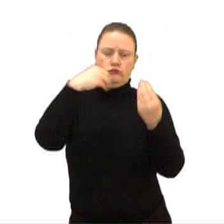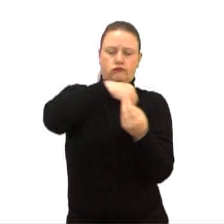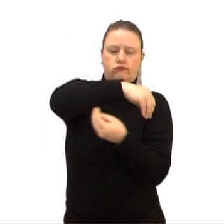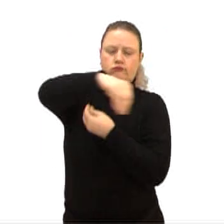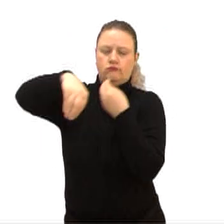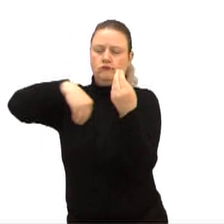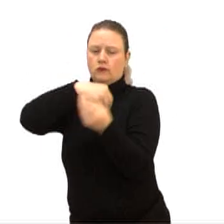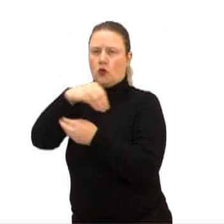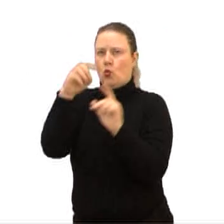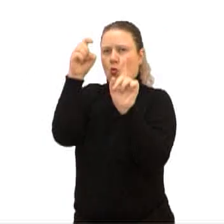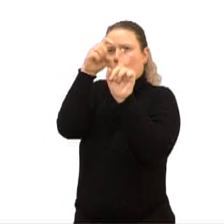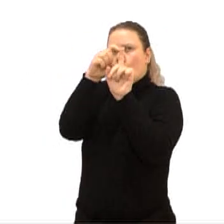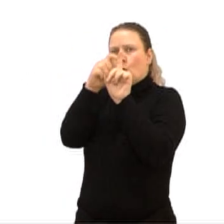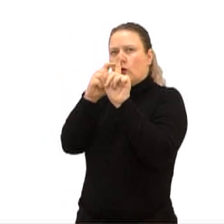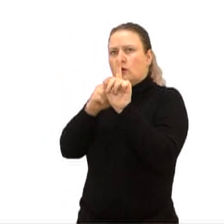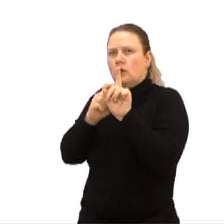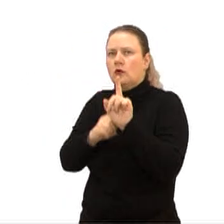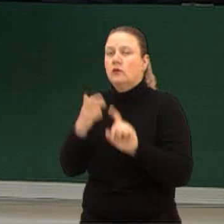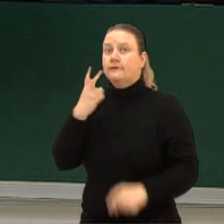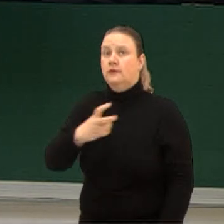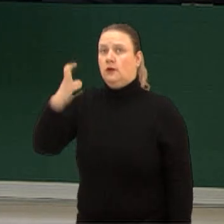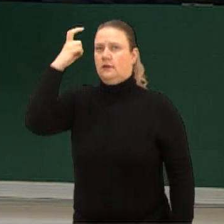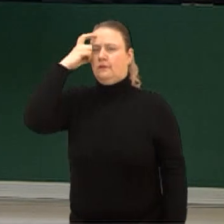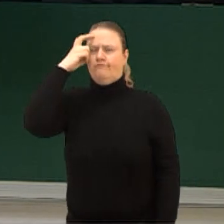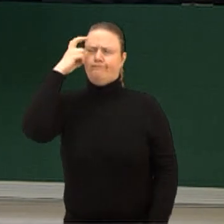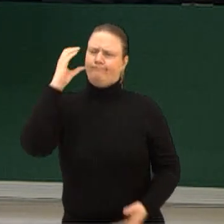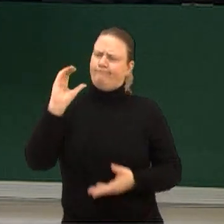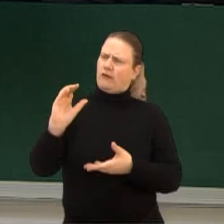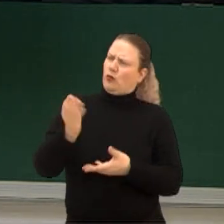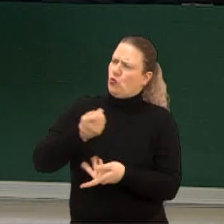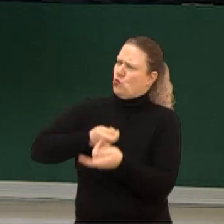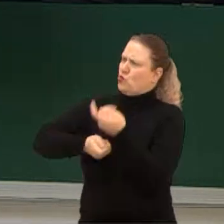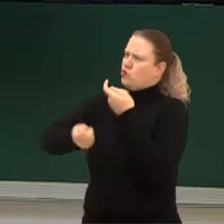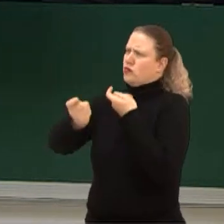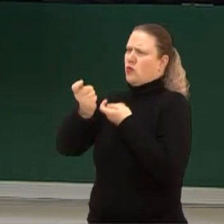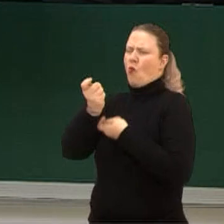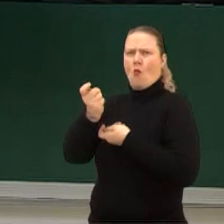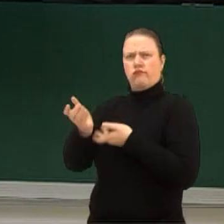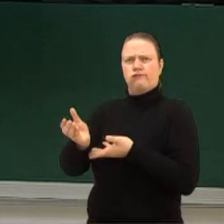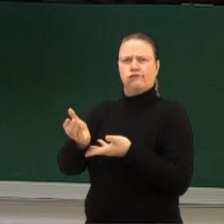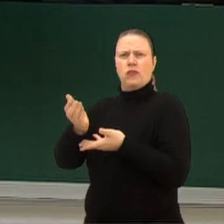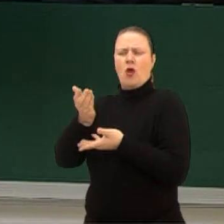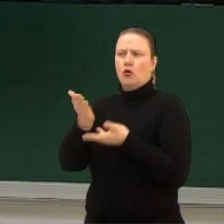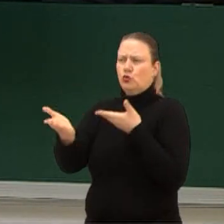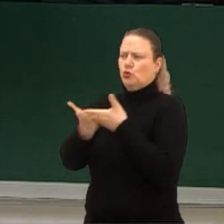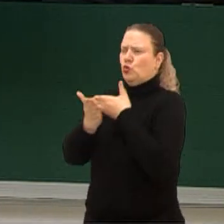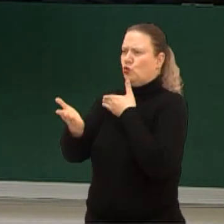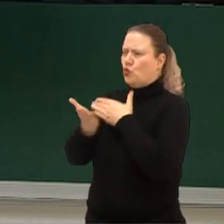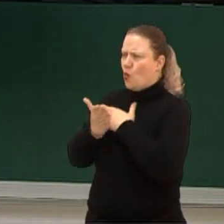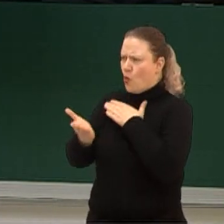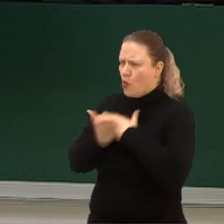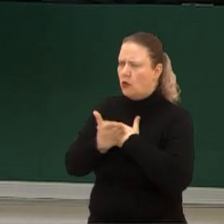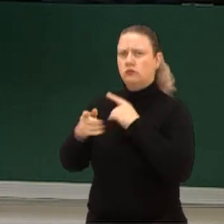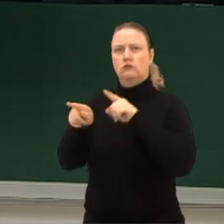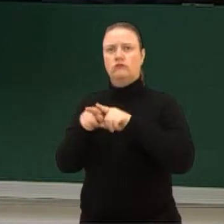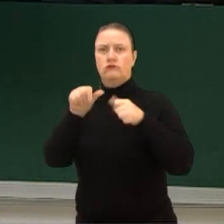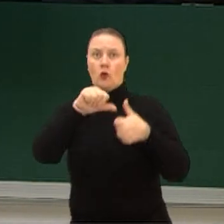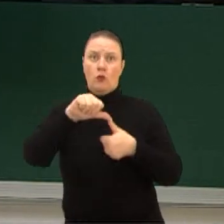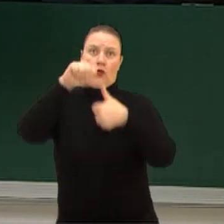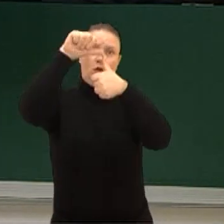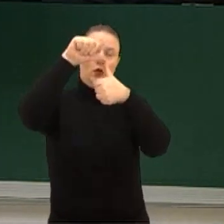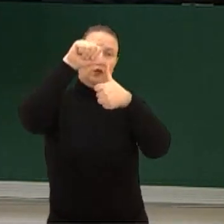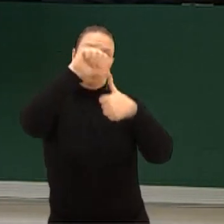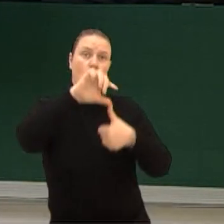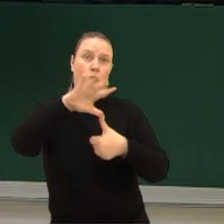todos os tipos étnicos deu uma riqueza muito importante e muito singular, não só na América do Norte, mas na América Central